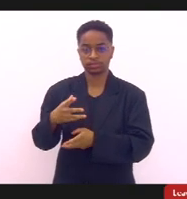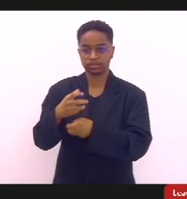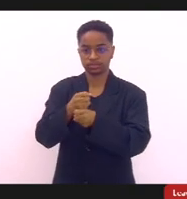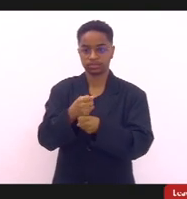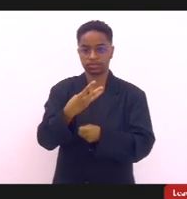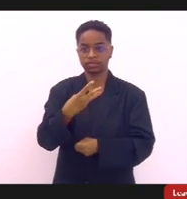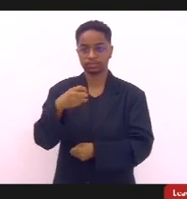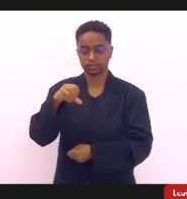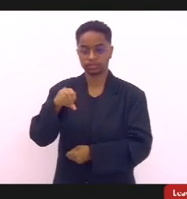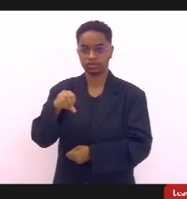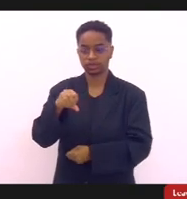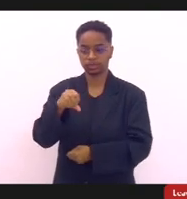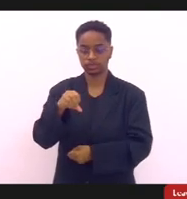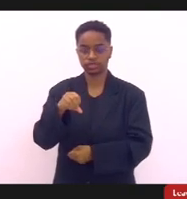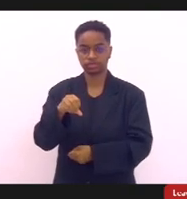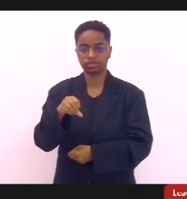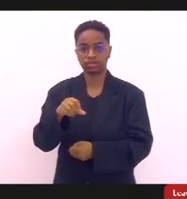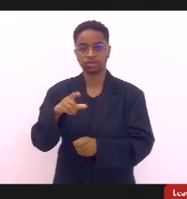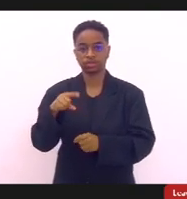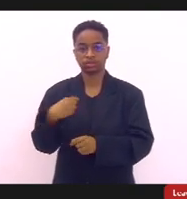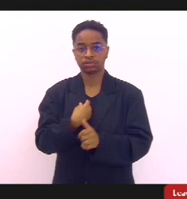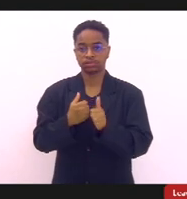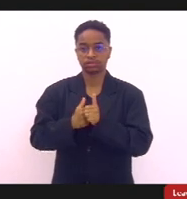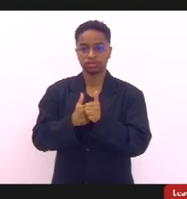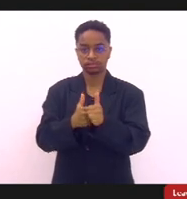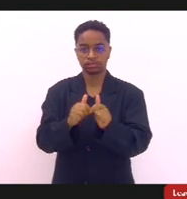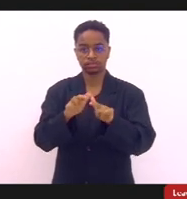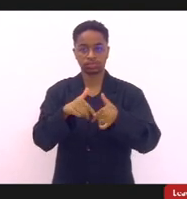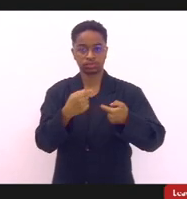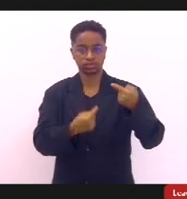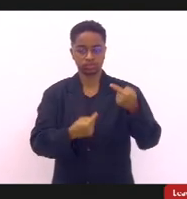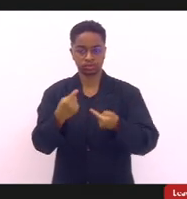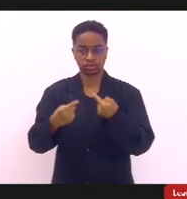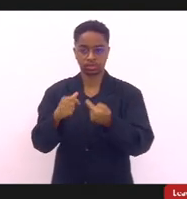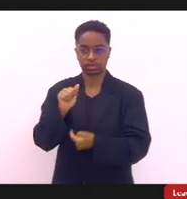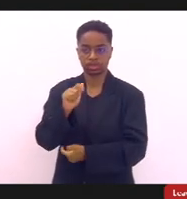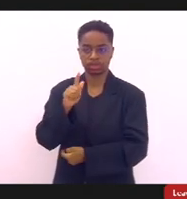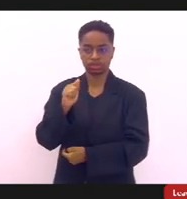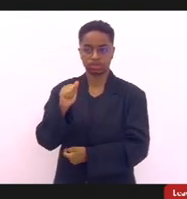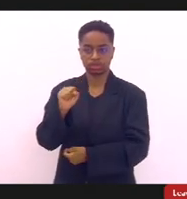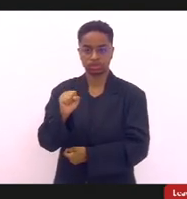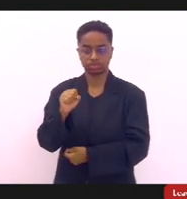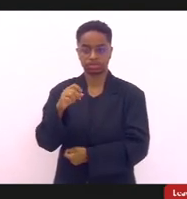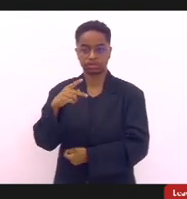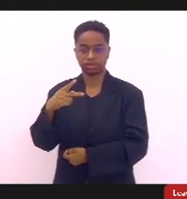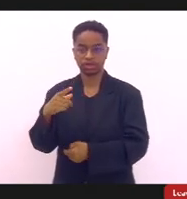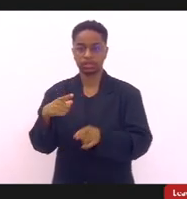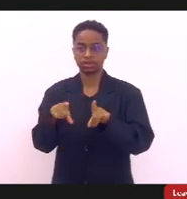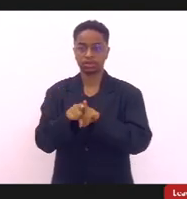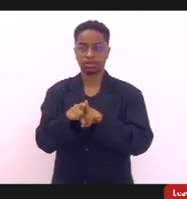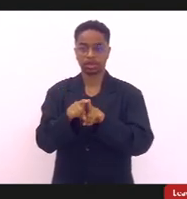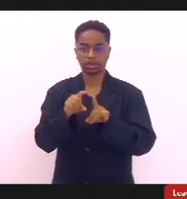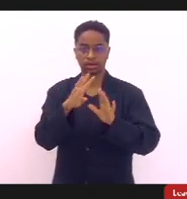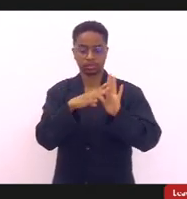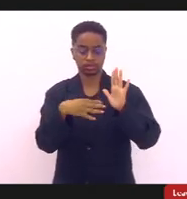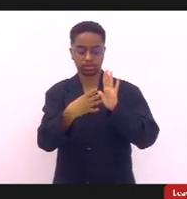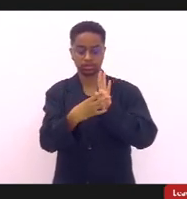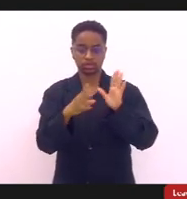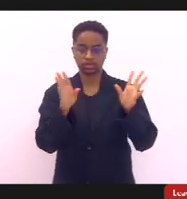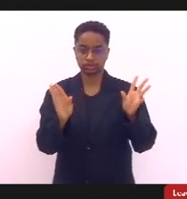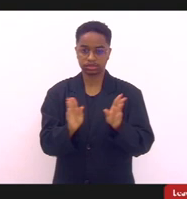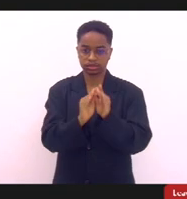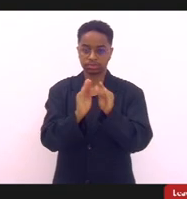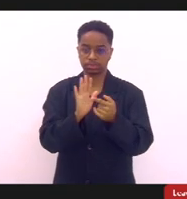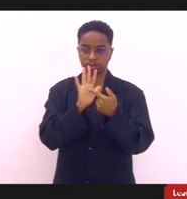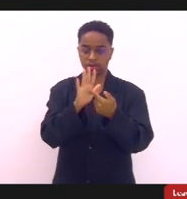equipe acompanha através da discussão com as equipes EAGESP. E aqui tem um quadro que simplifica um pouco dessa discussão na linha